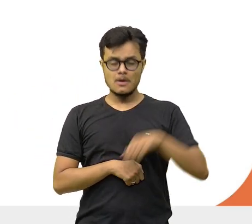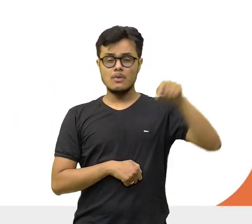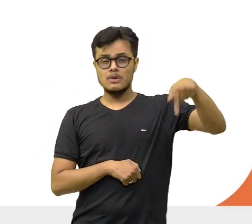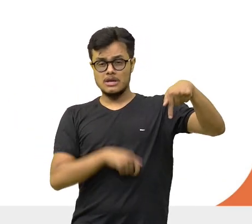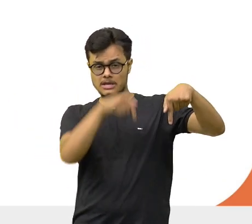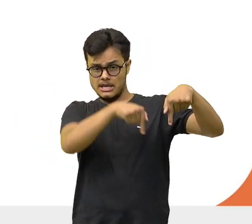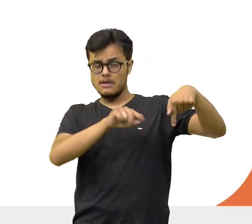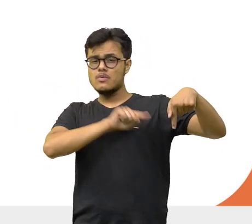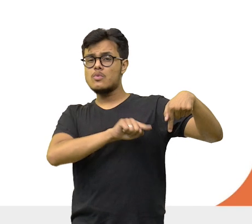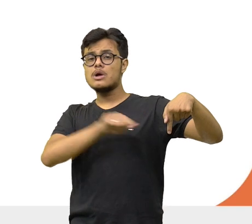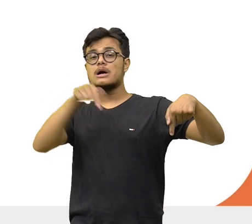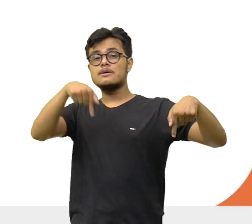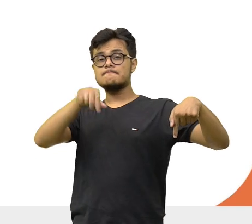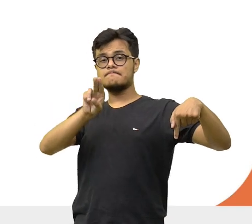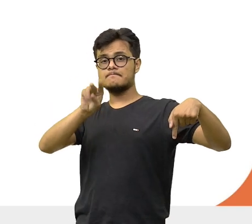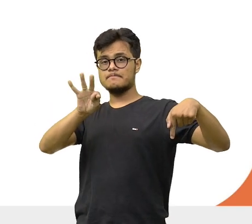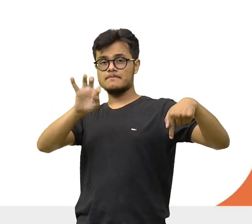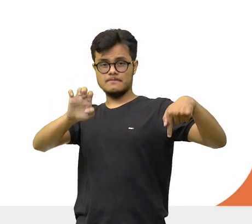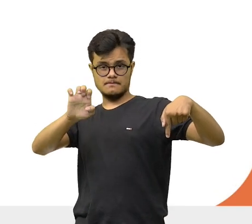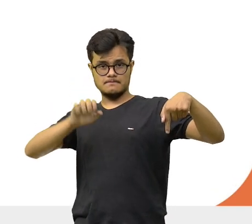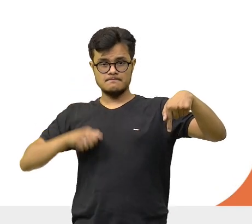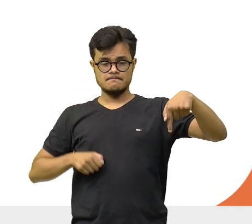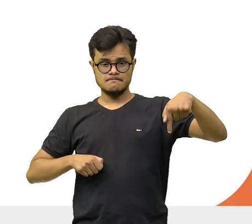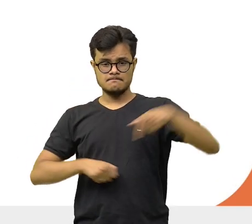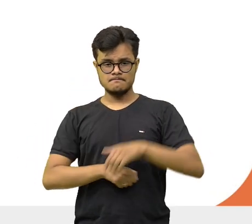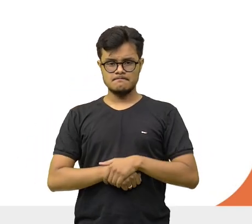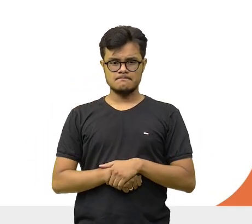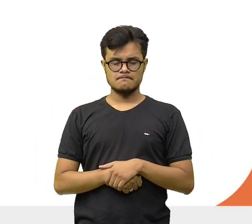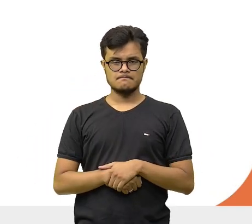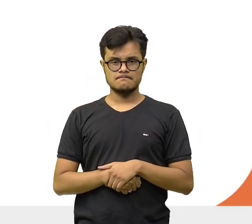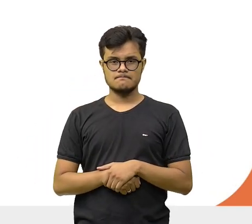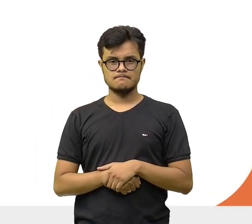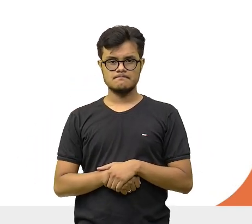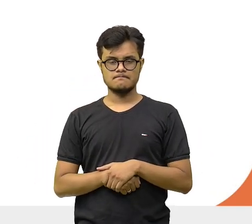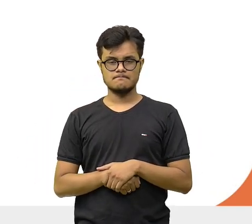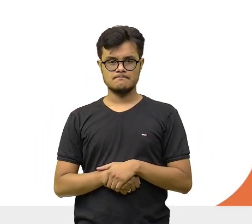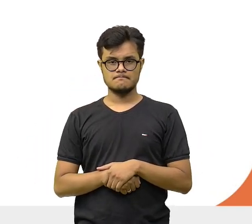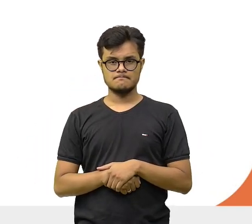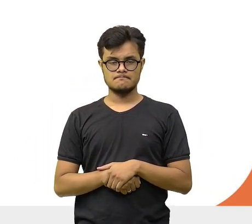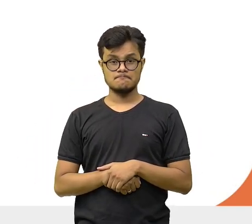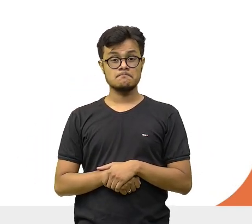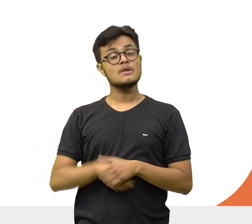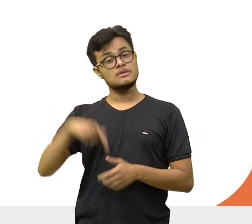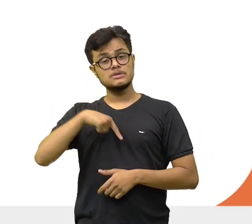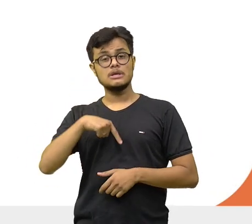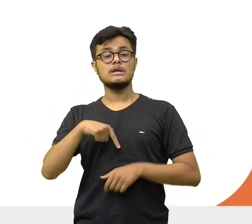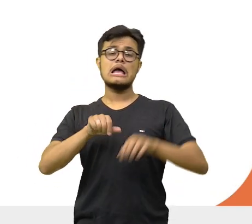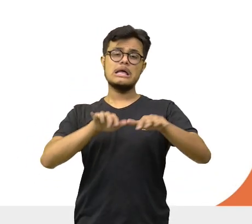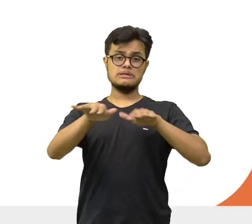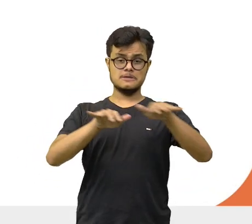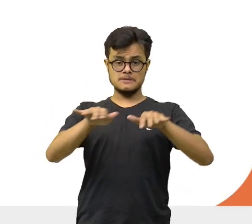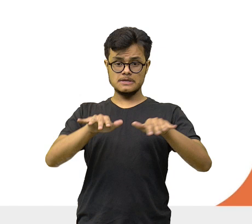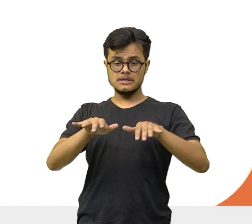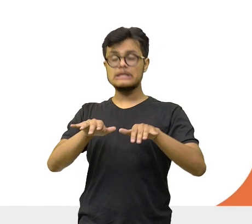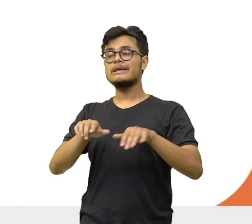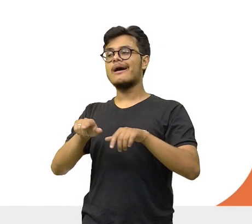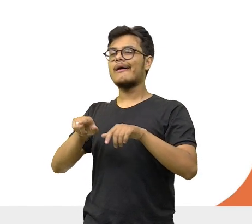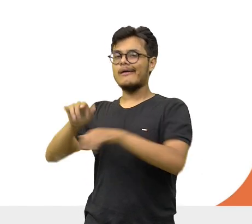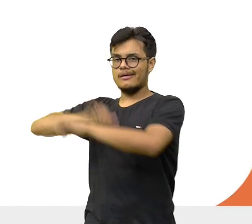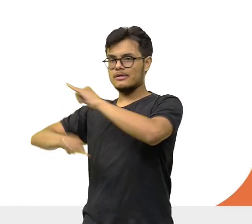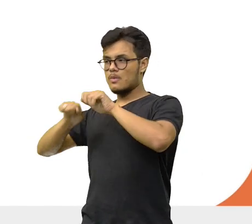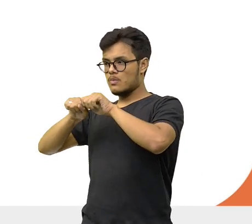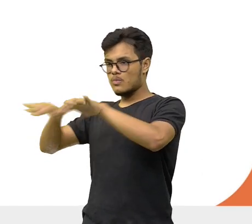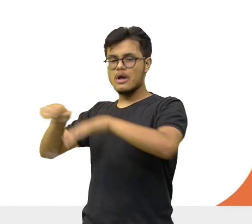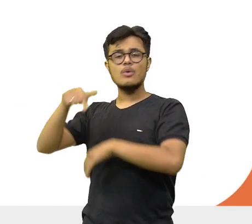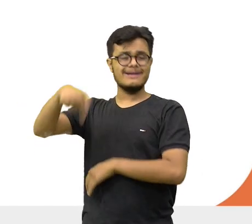quente. A energia útil é o trabalho. E a energia dissipada é o Q da